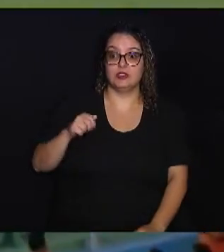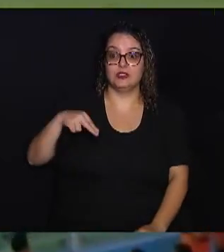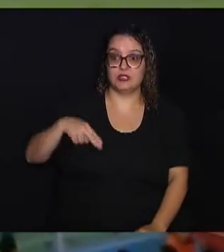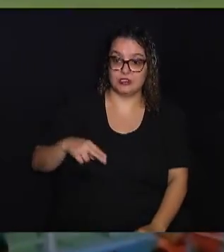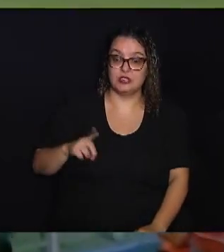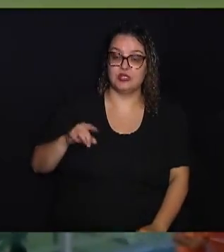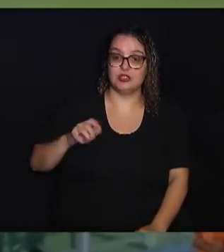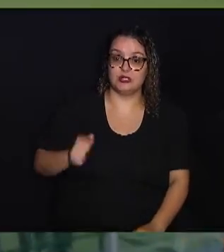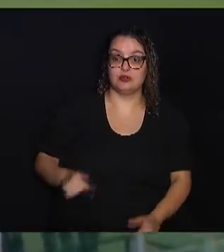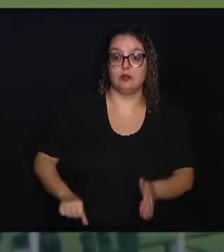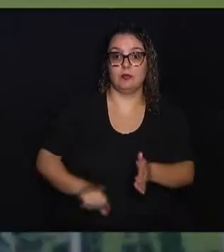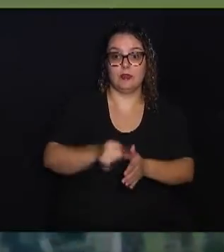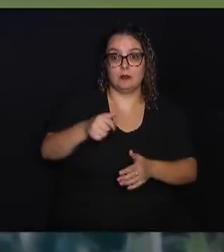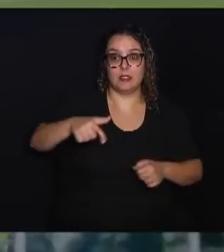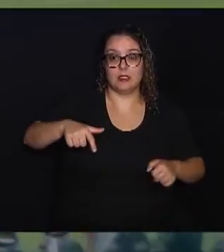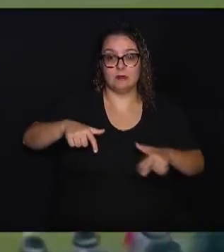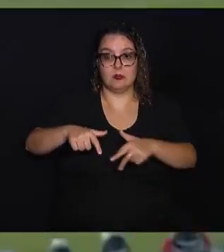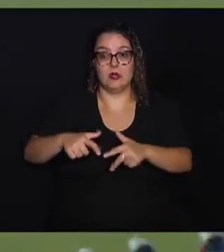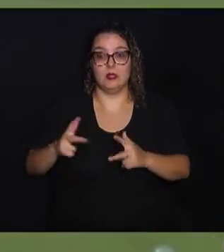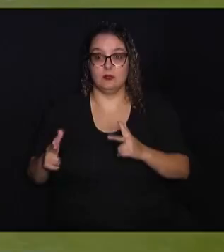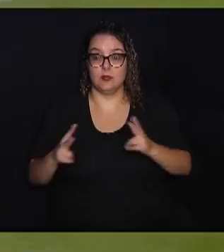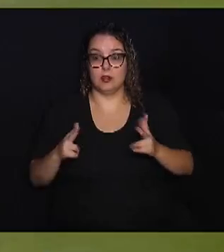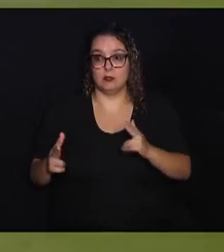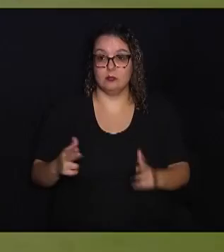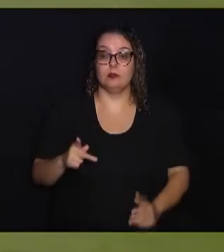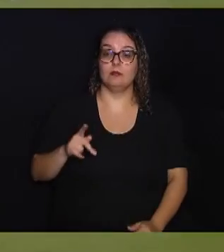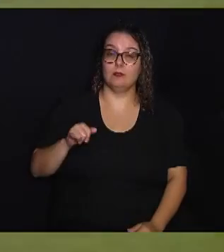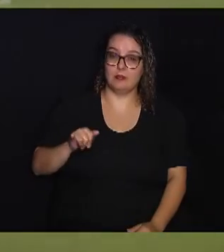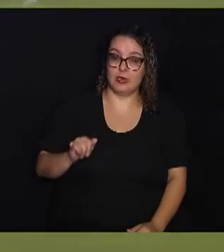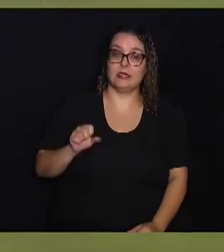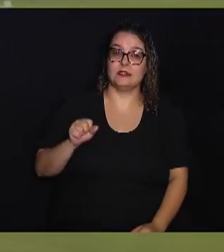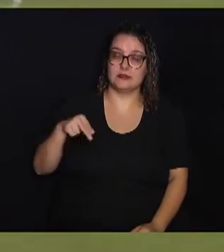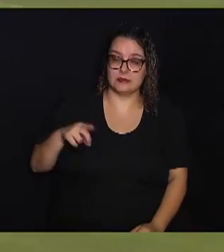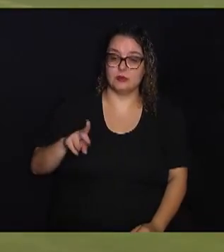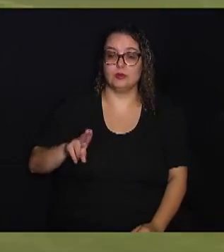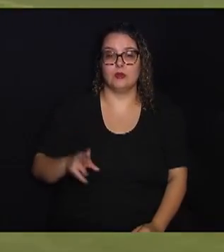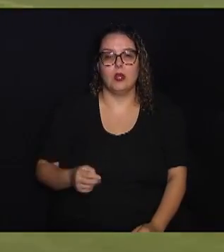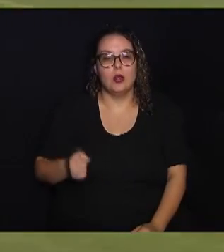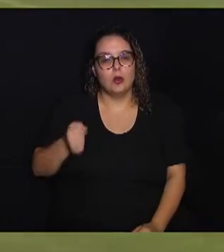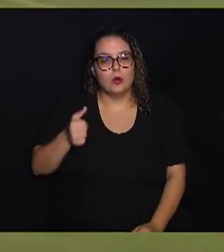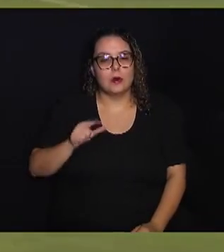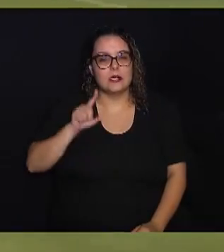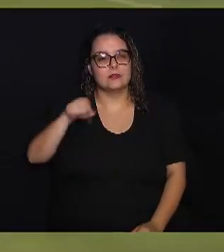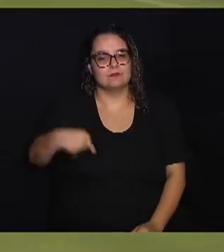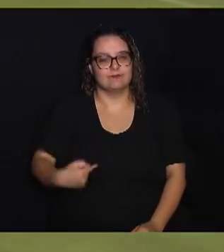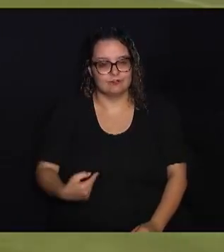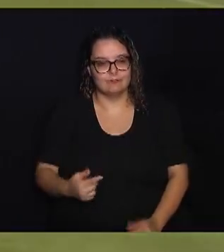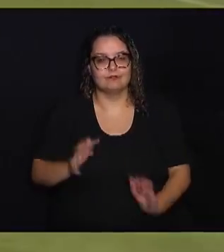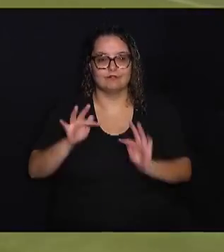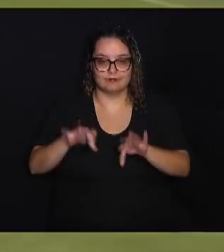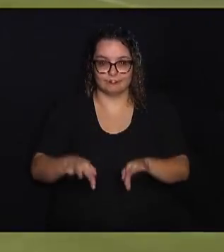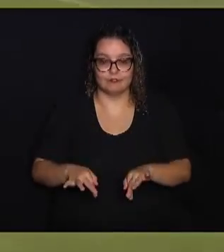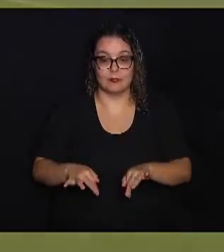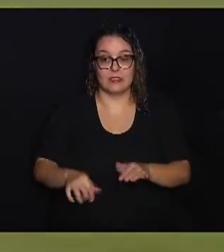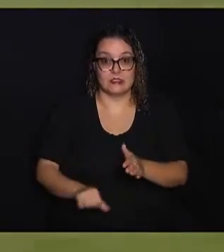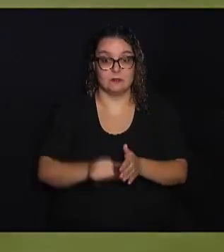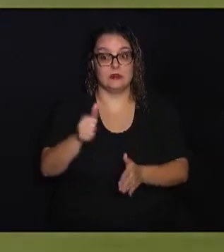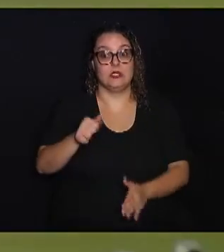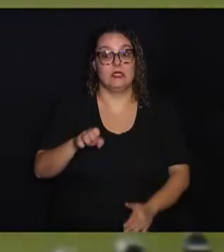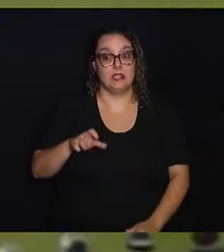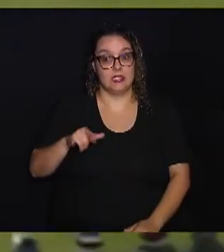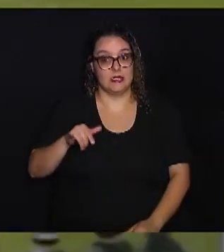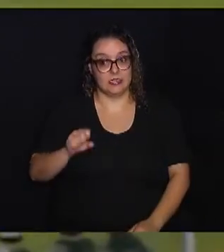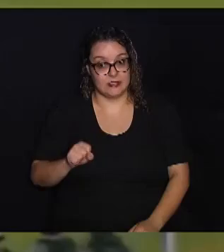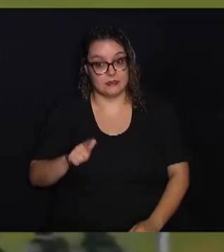primeiro toque da bola, empatou a partida para o Paysandu. A virada quase veio logo depois em finalização de primeira de Elis